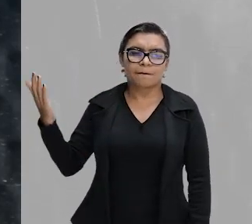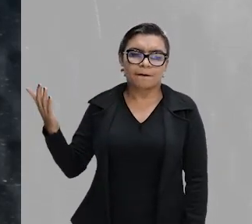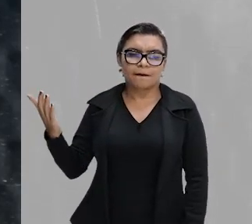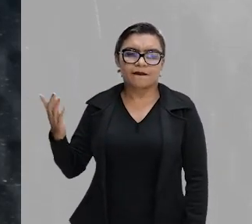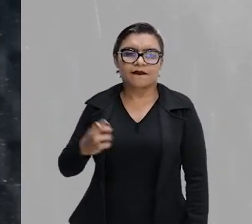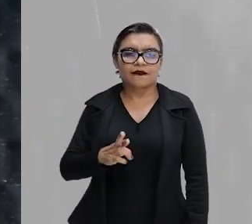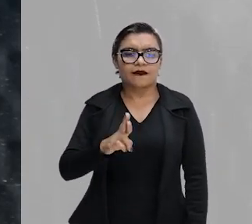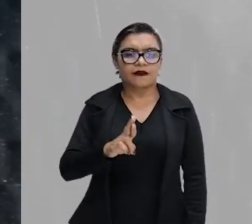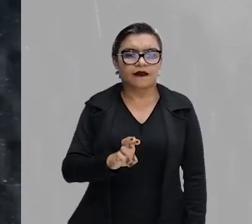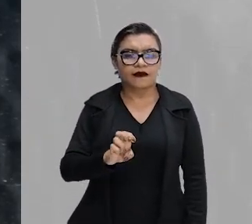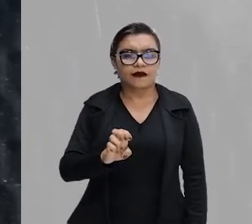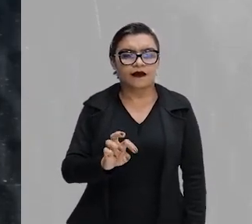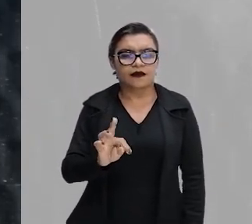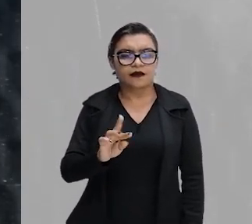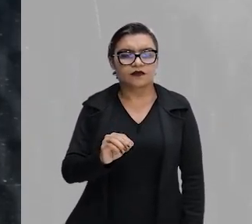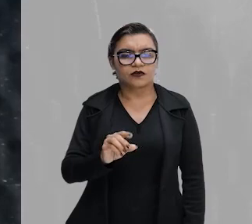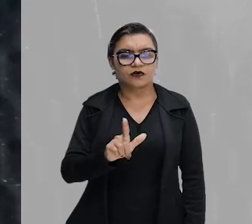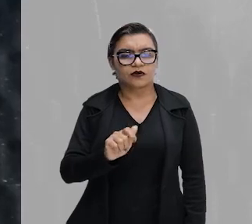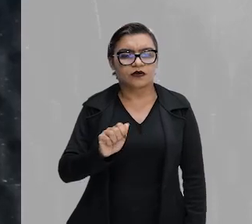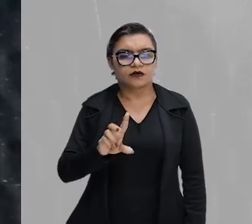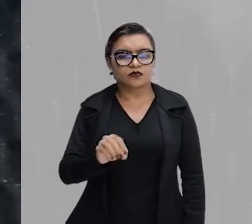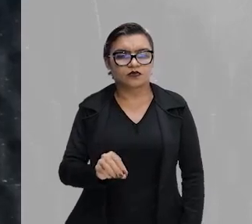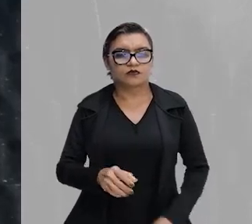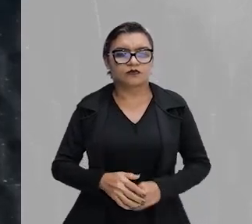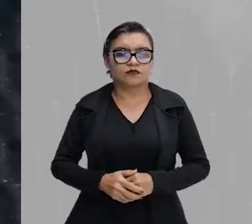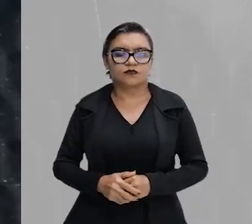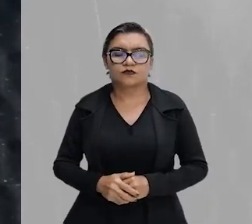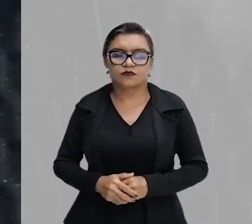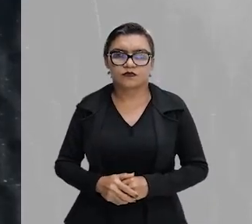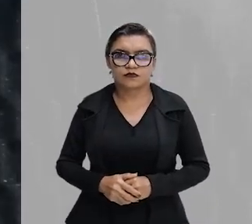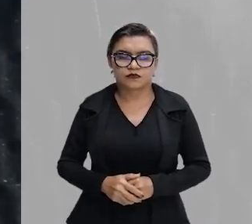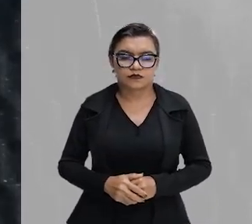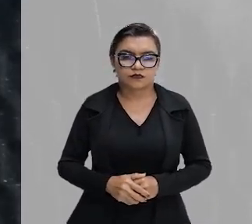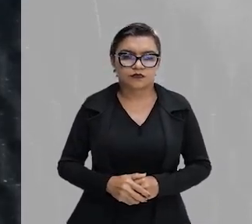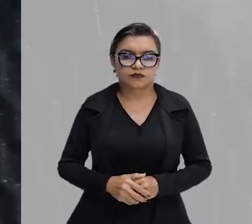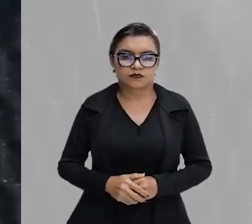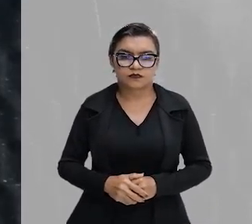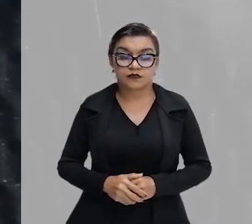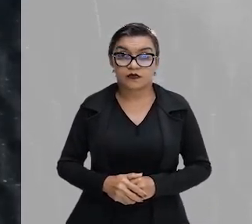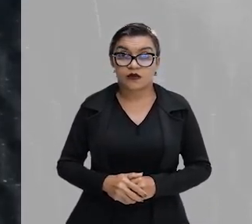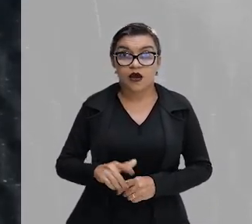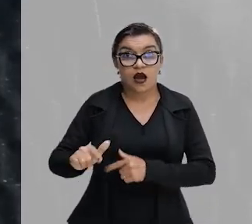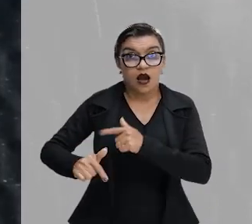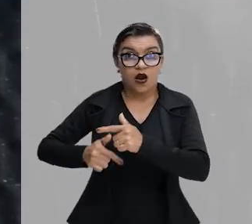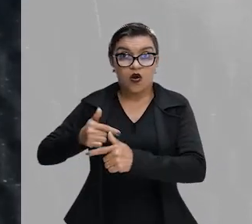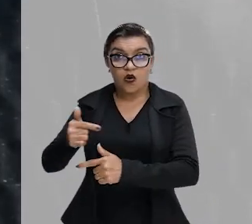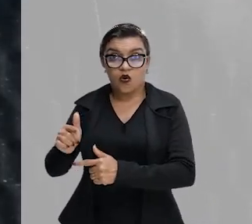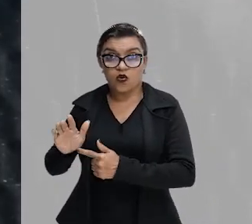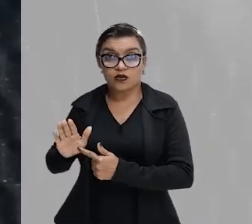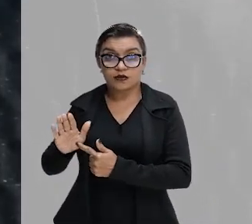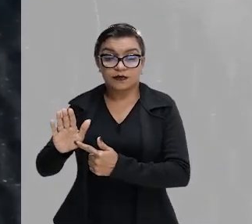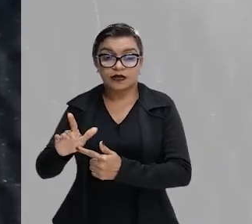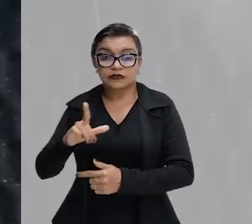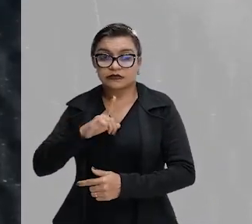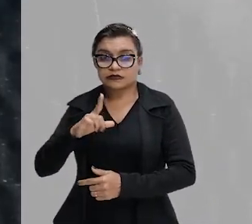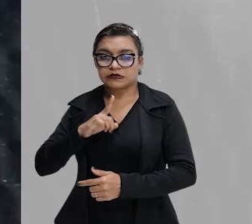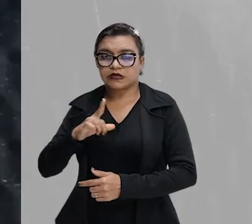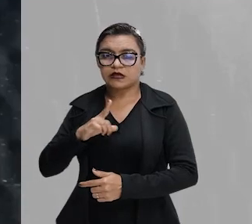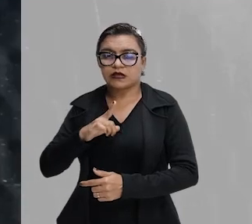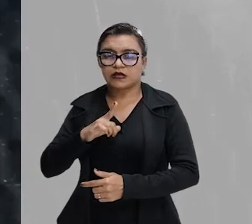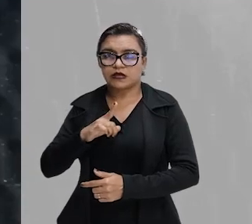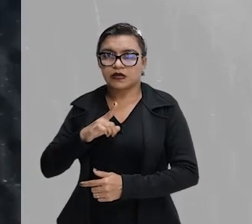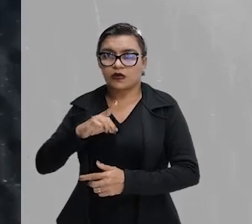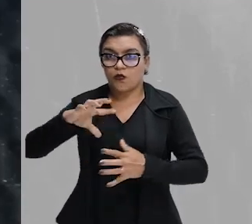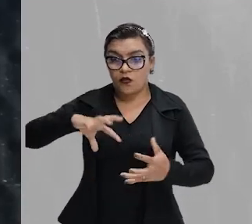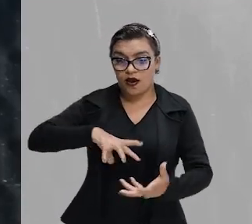retrógrado, né, para o planeta que está fora. No caso da segunda animação, nós temos o planeta Terra e